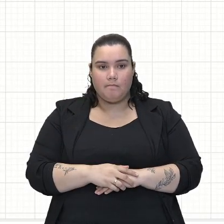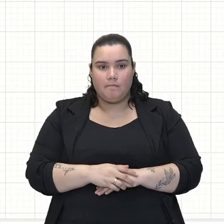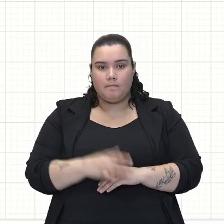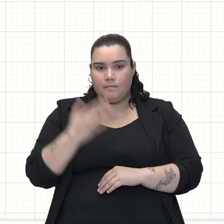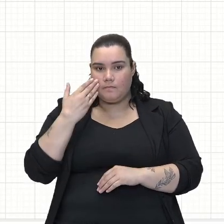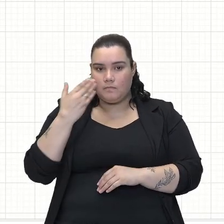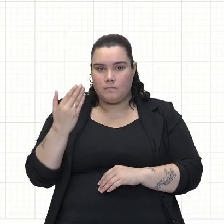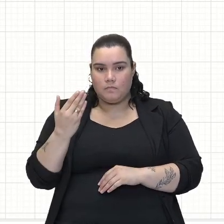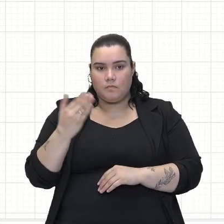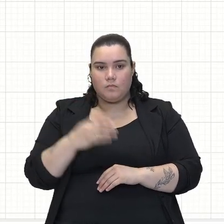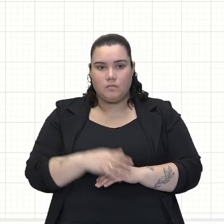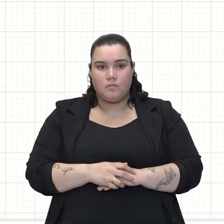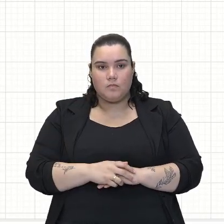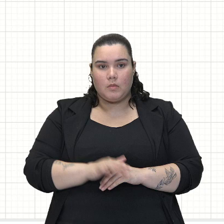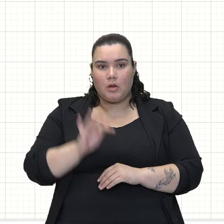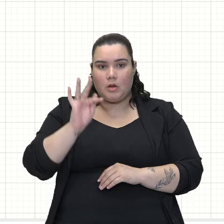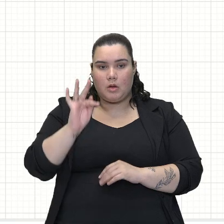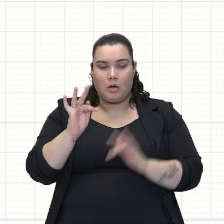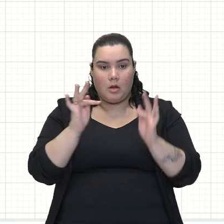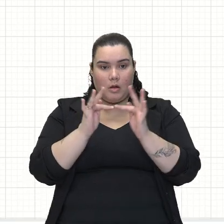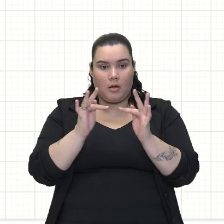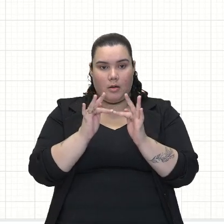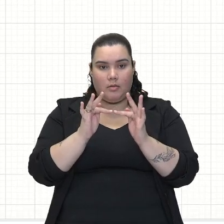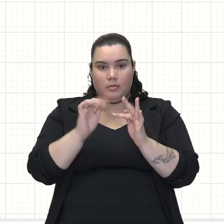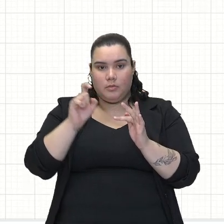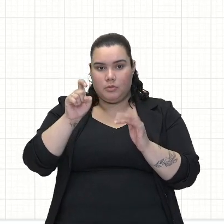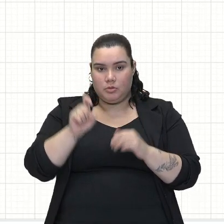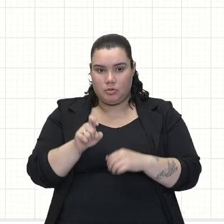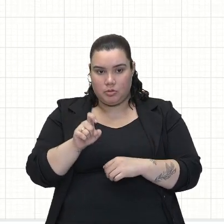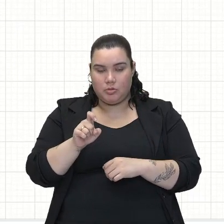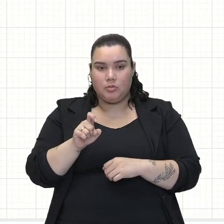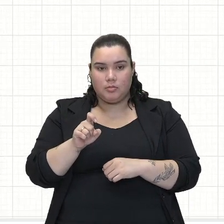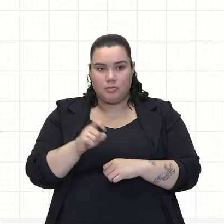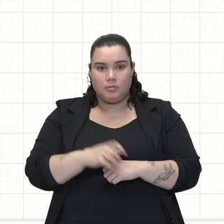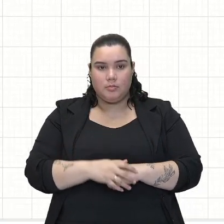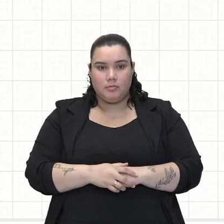nossa função f de x.